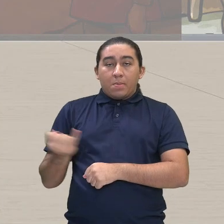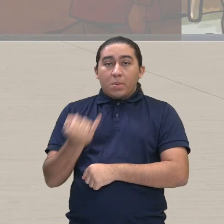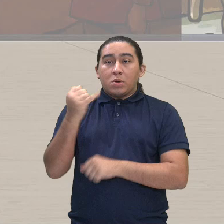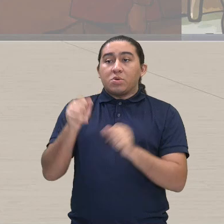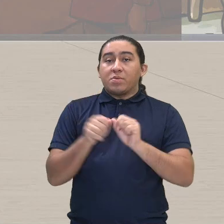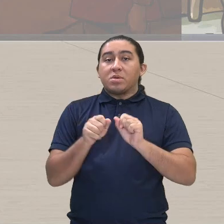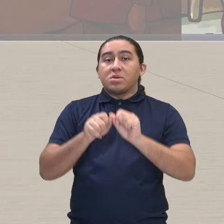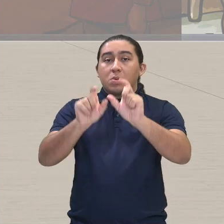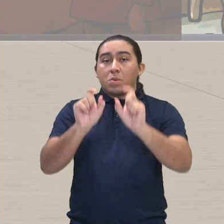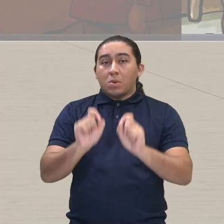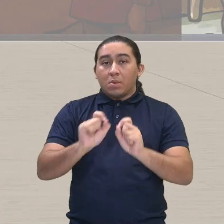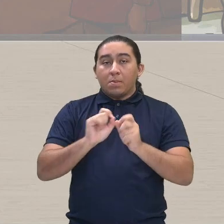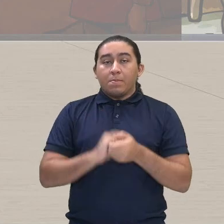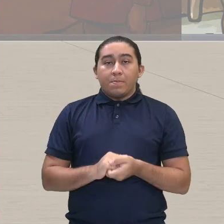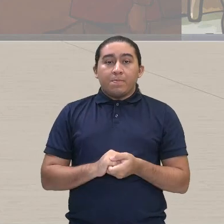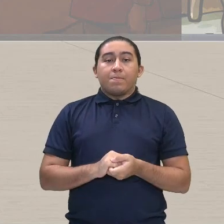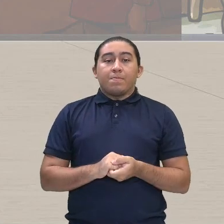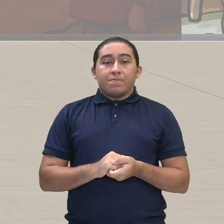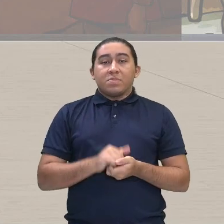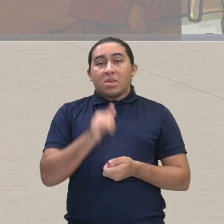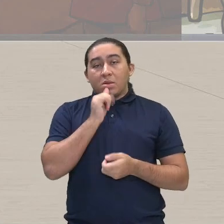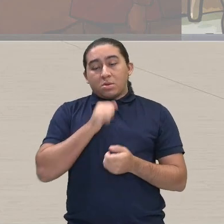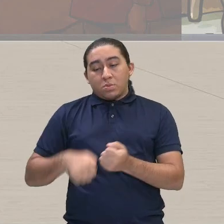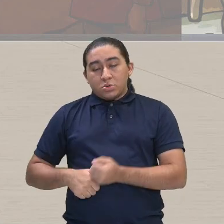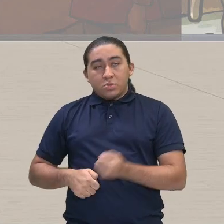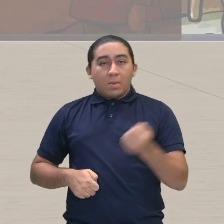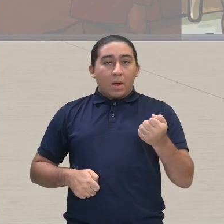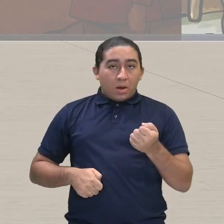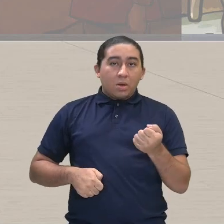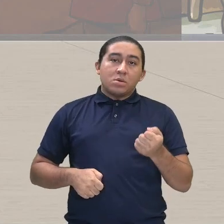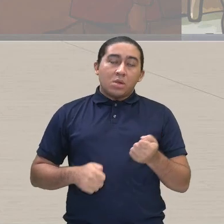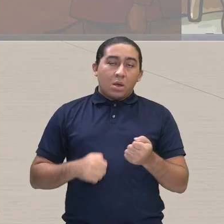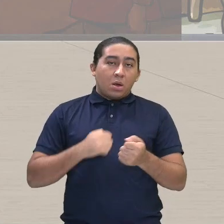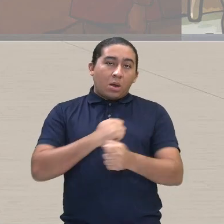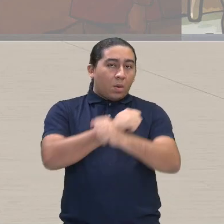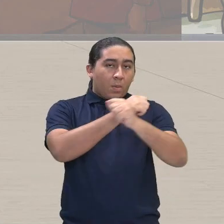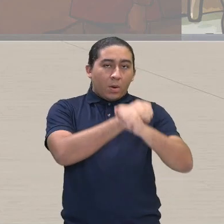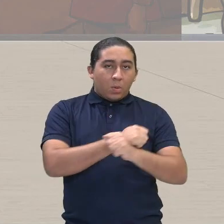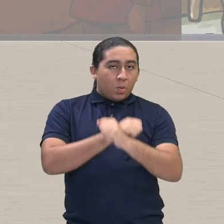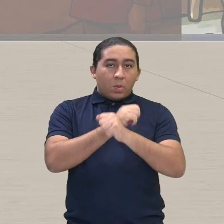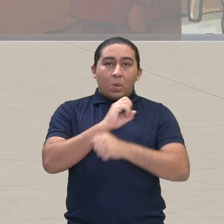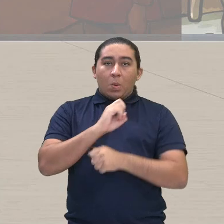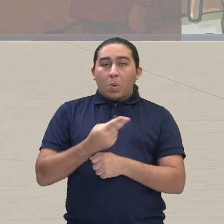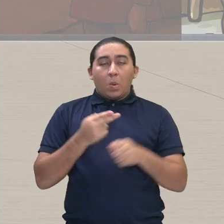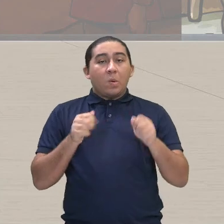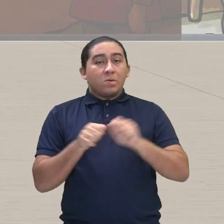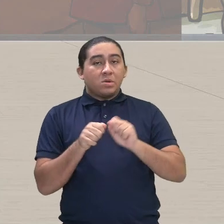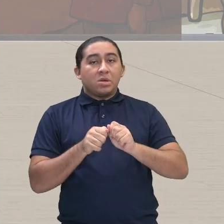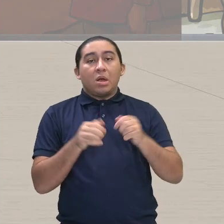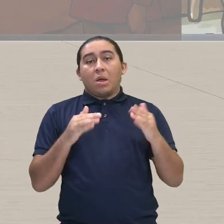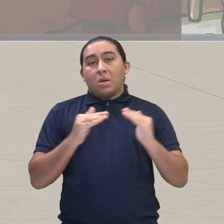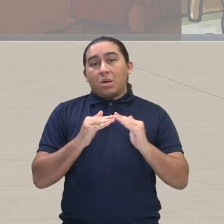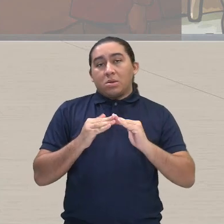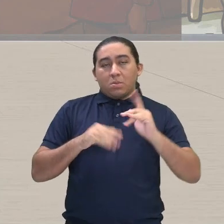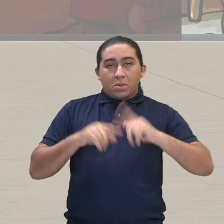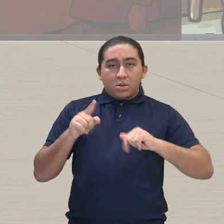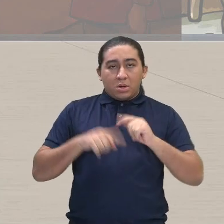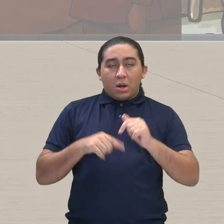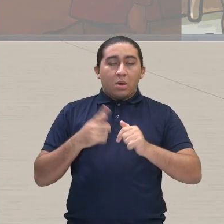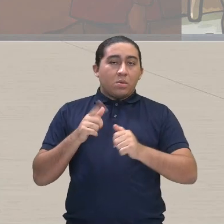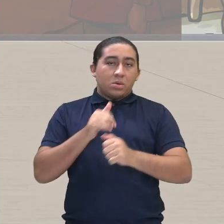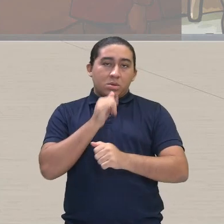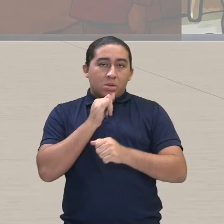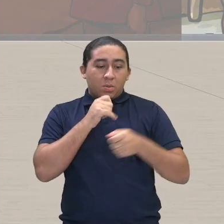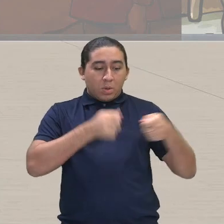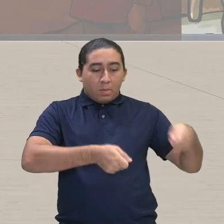quê? Ferramentas, como espadas, armaduras, ou utensílios de casa, como panelas, etc., né? E também, claro,